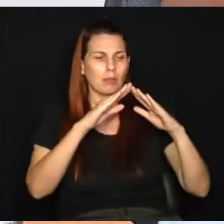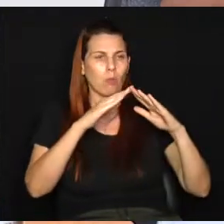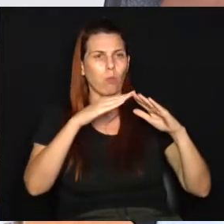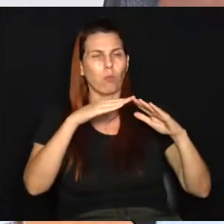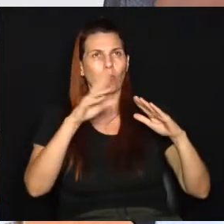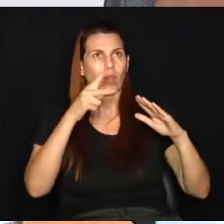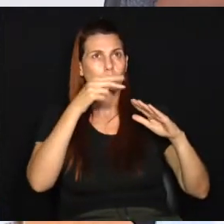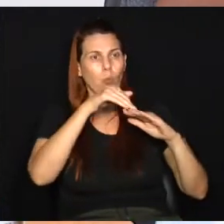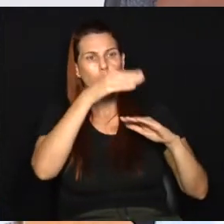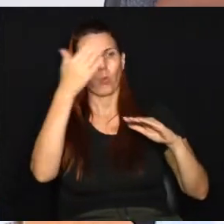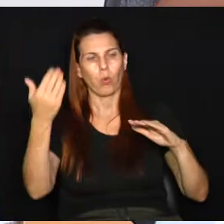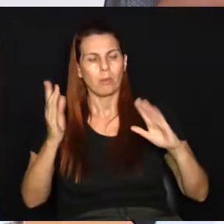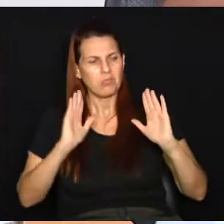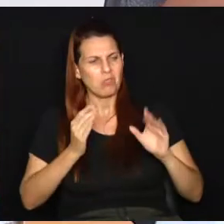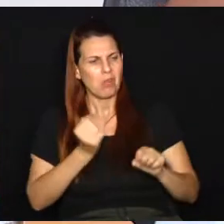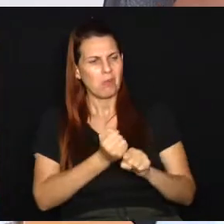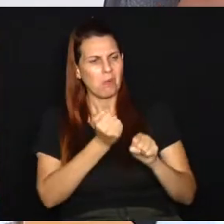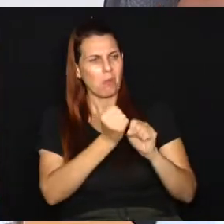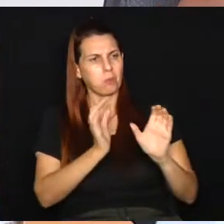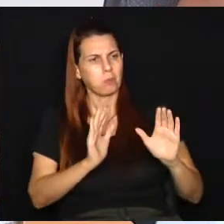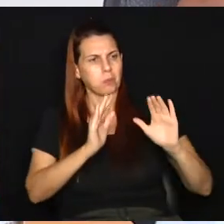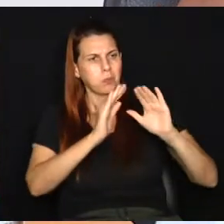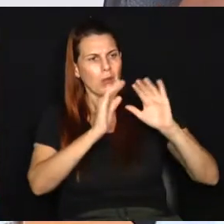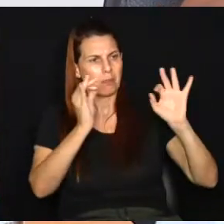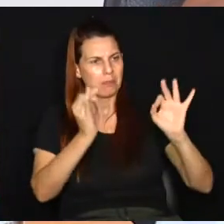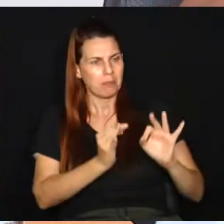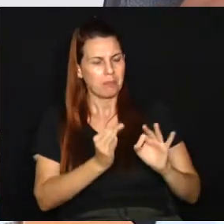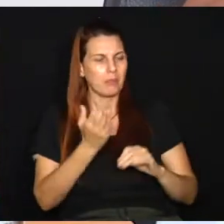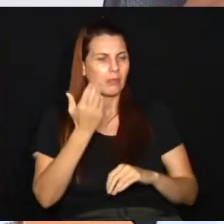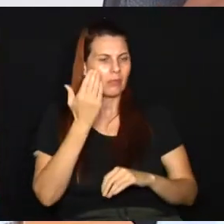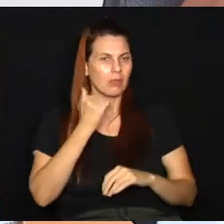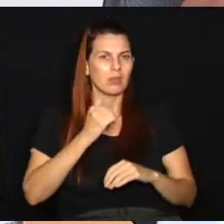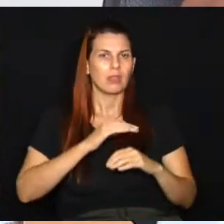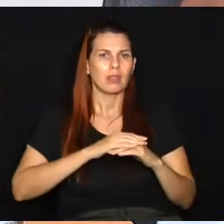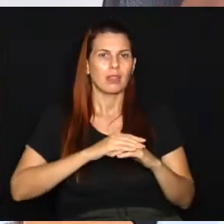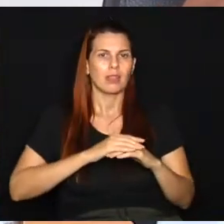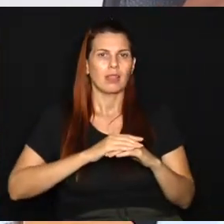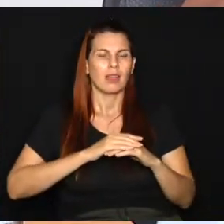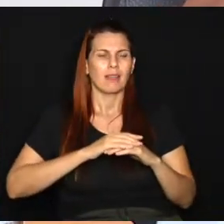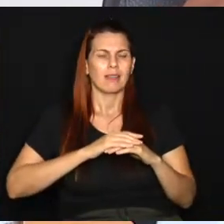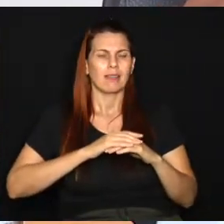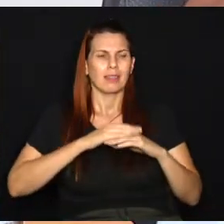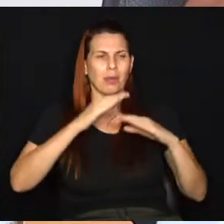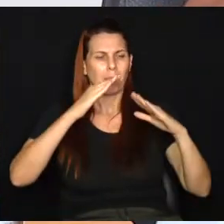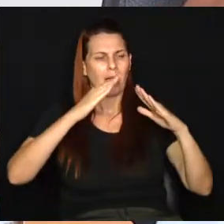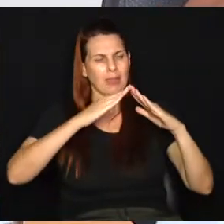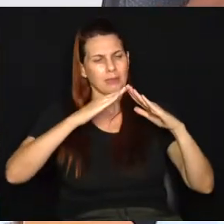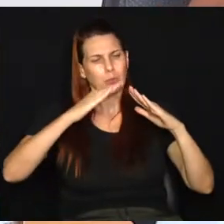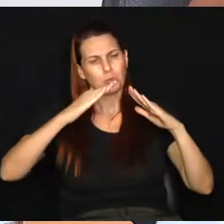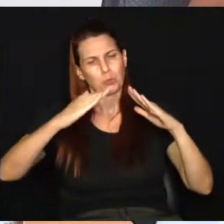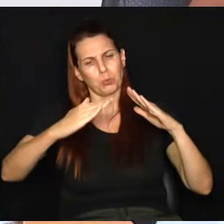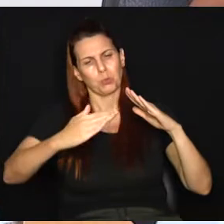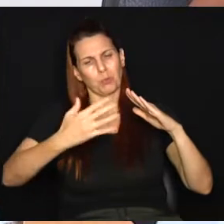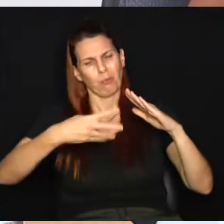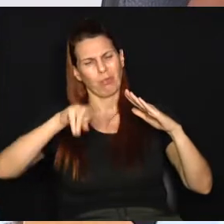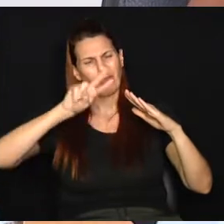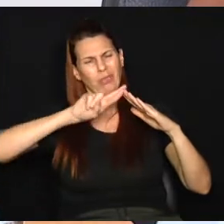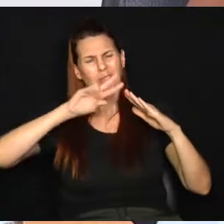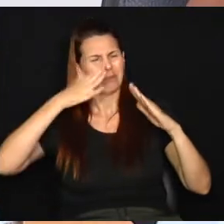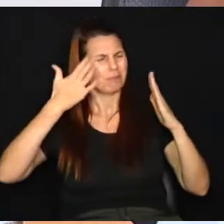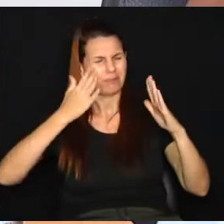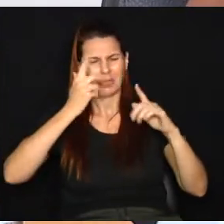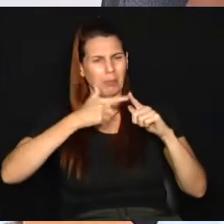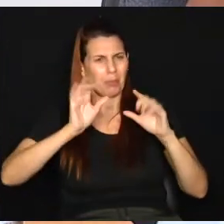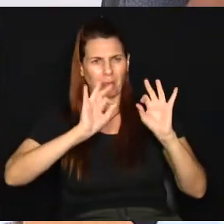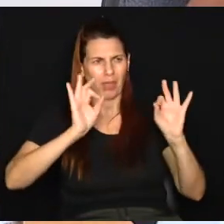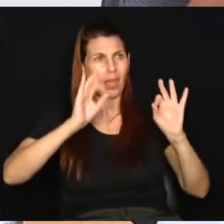está fazendo o barraco lá, mas descobrimos que continua errado. A gente botou as telhas ao contrário, mas não pega chuva. As telhas, a parte